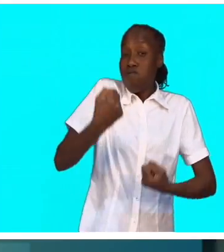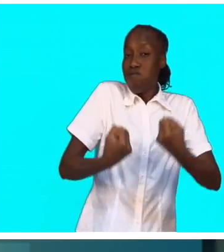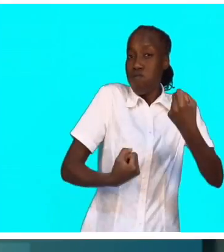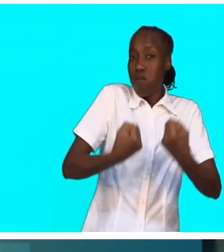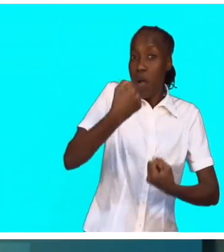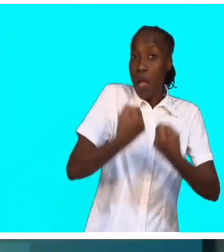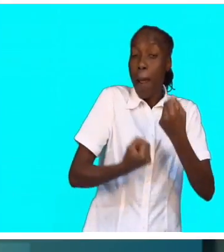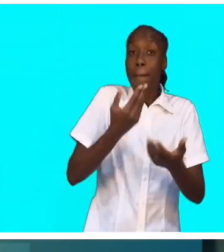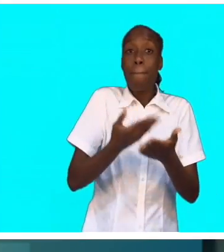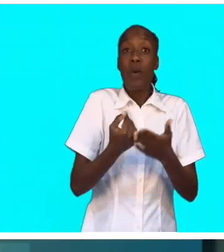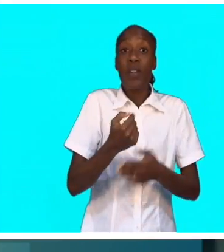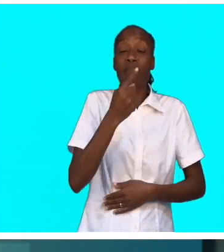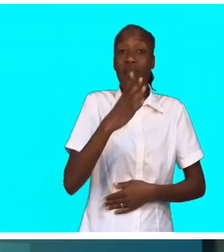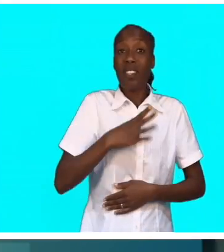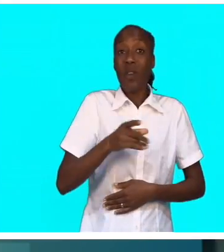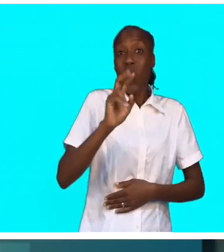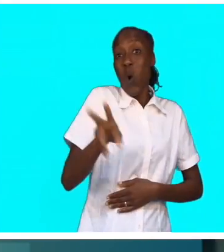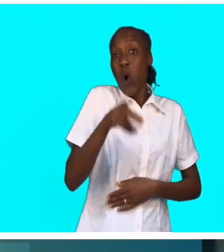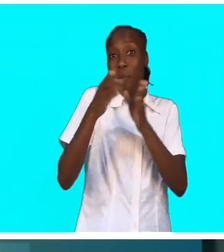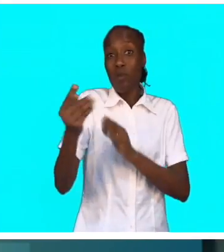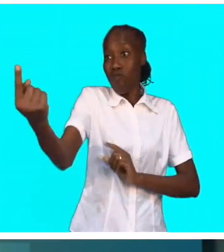viaturas. O